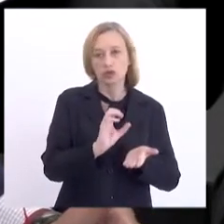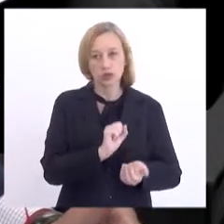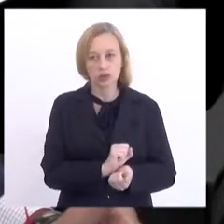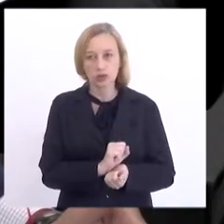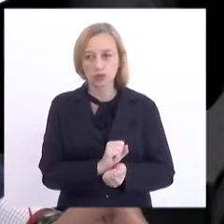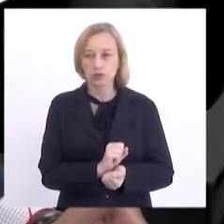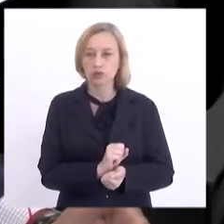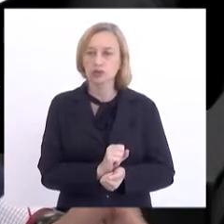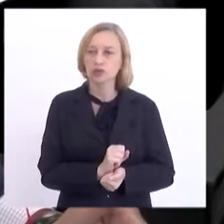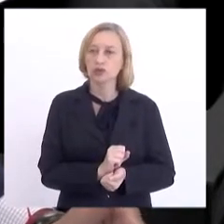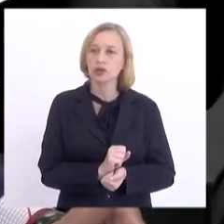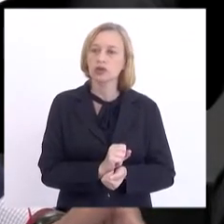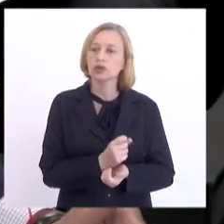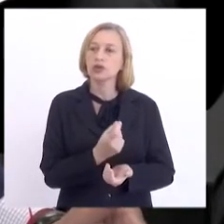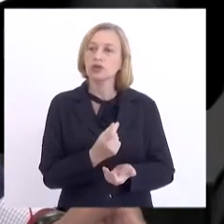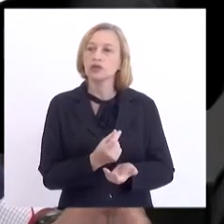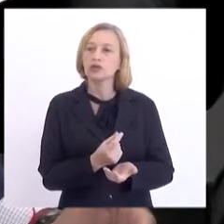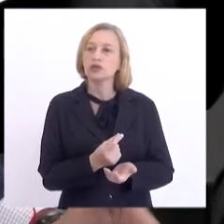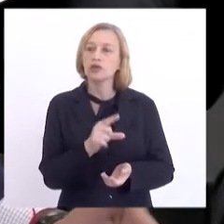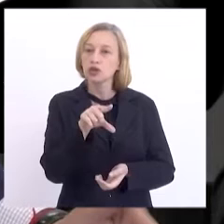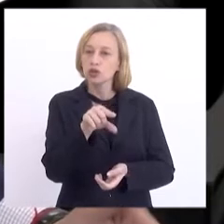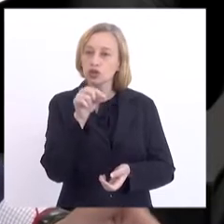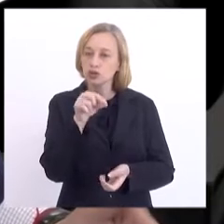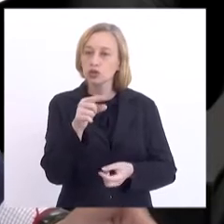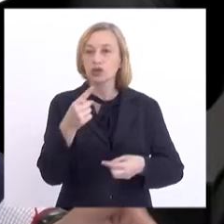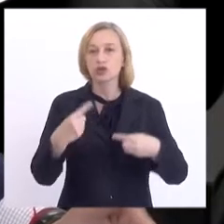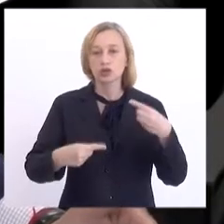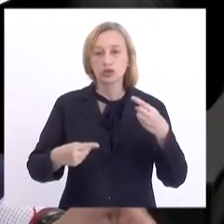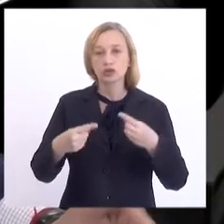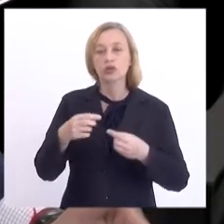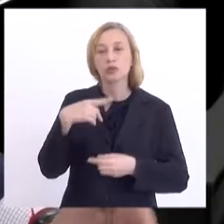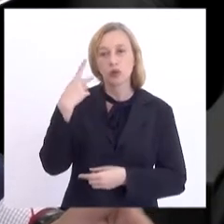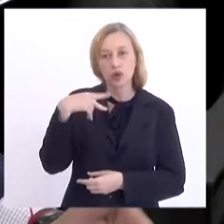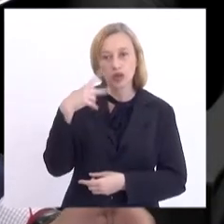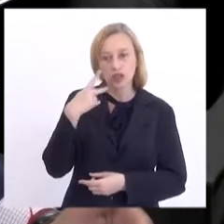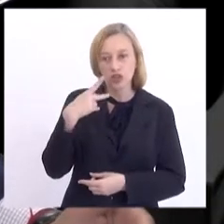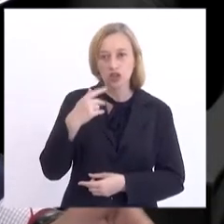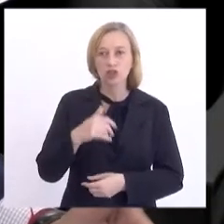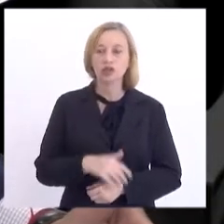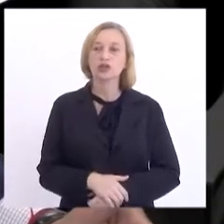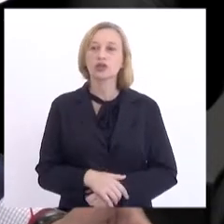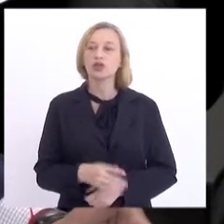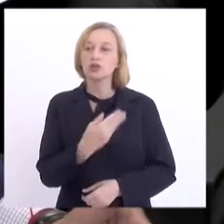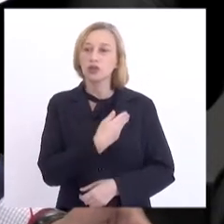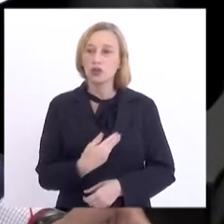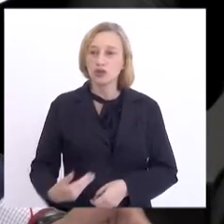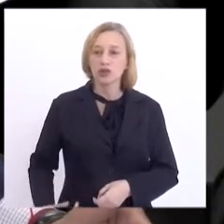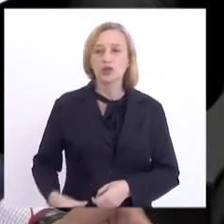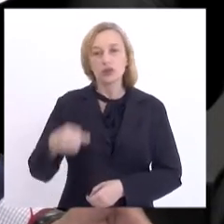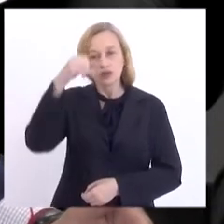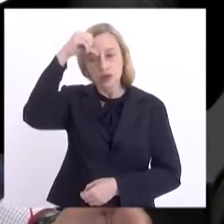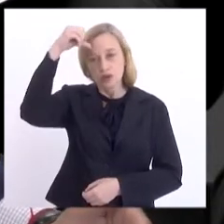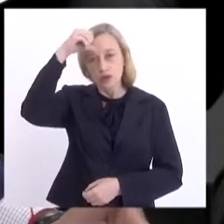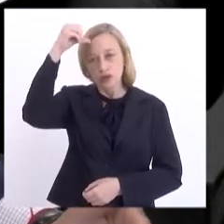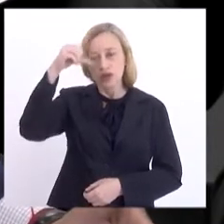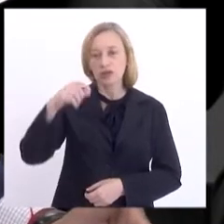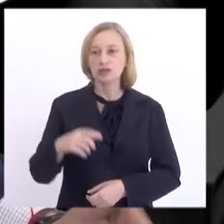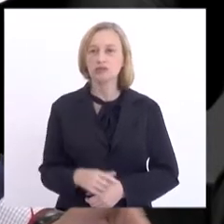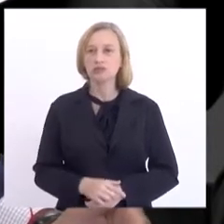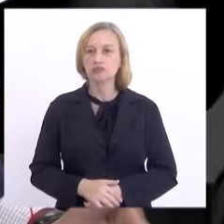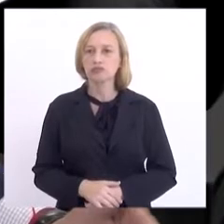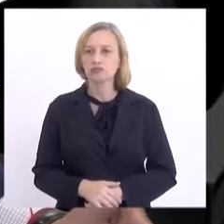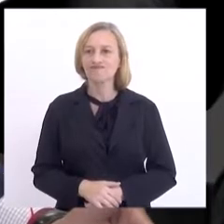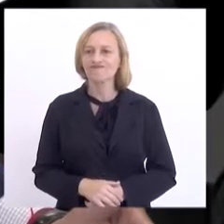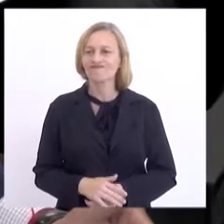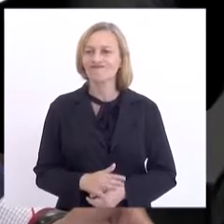foram decisões políticas tomadas pelo Governador Cláudio Castro e que